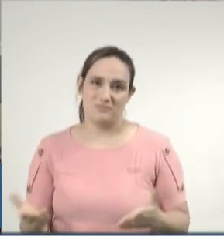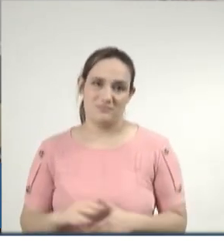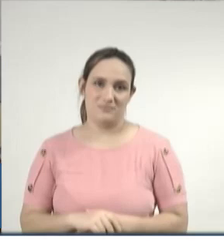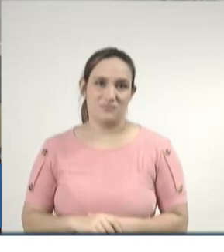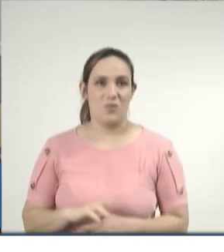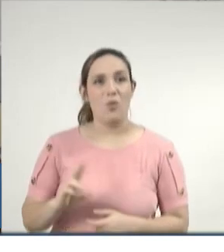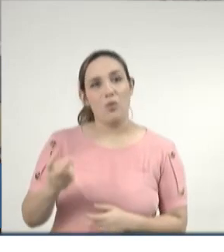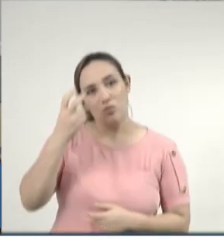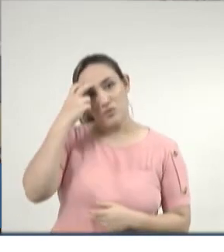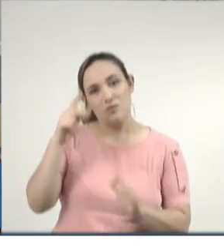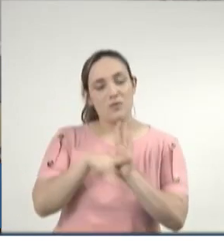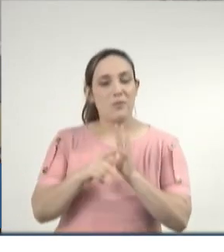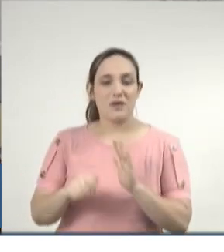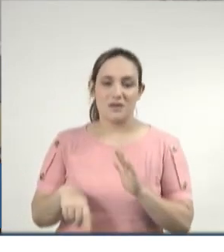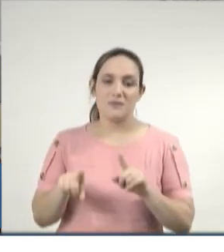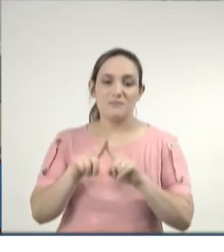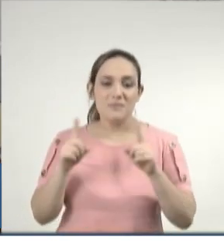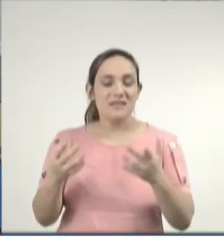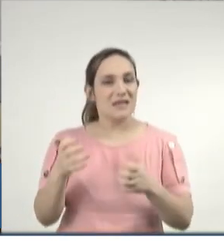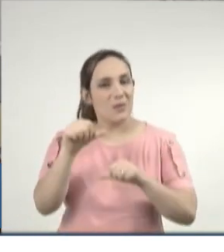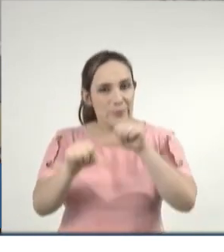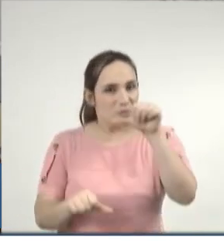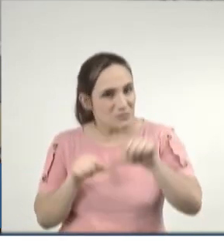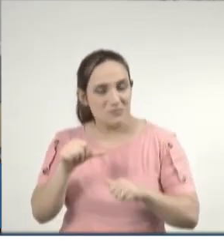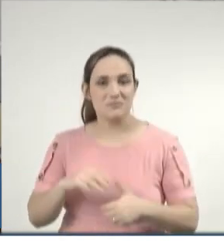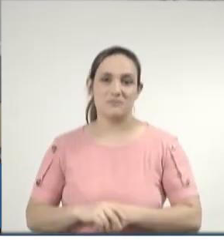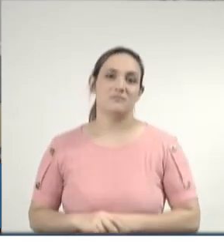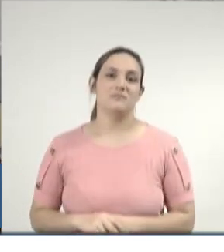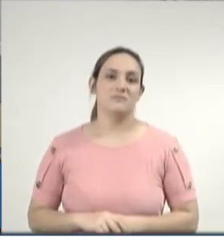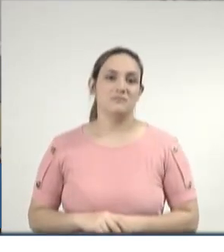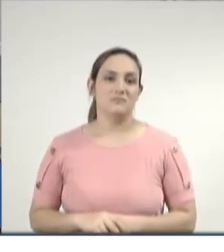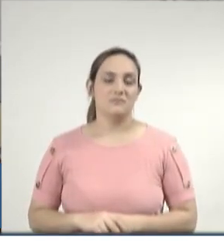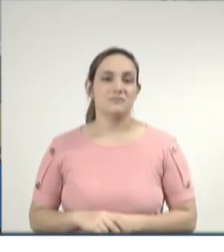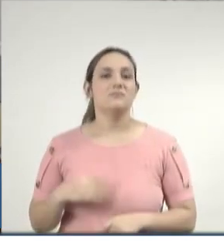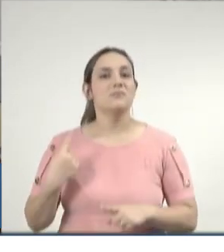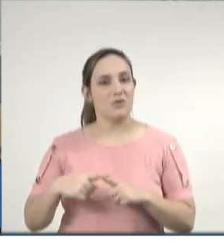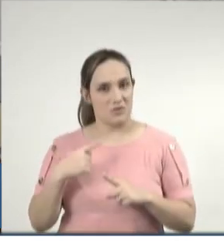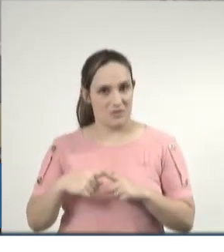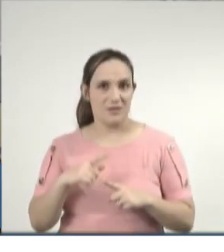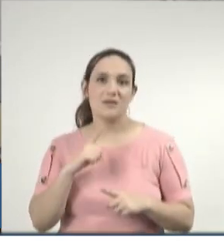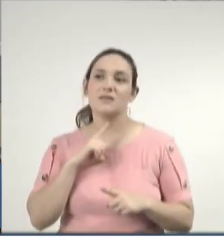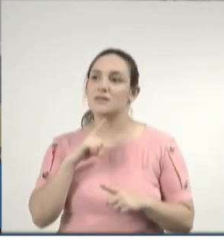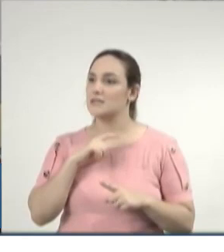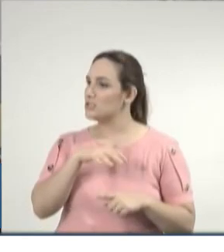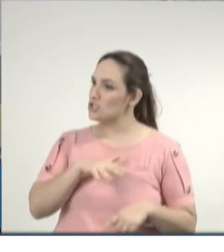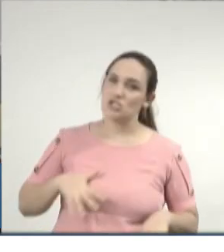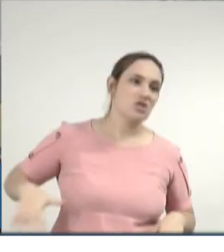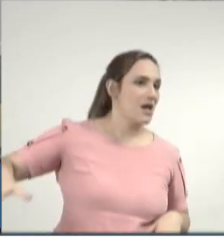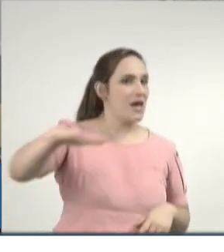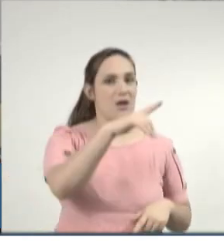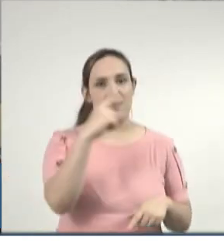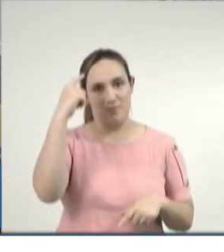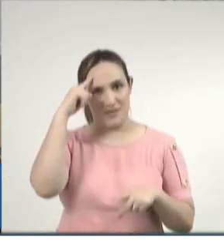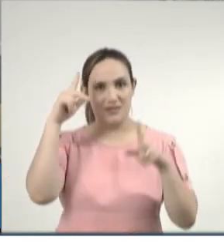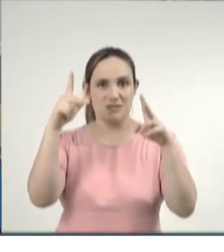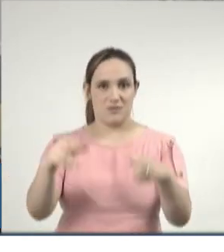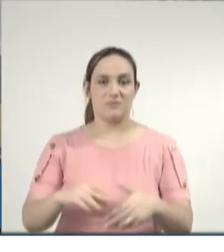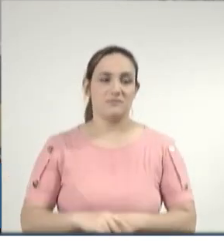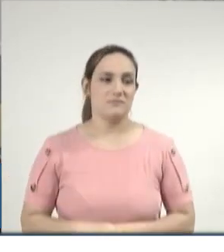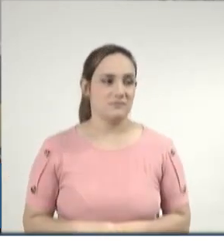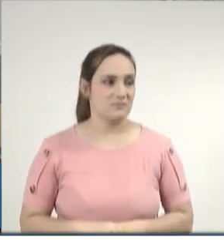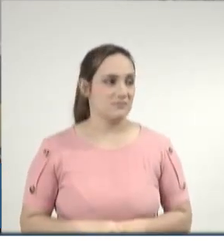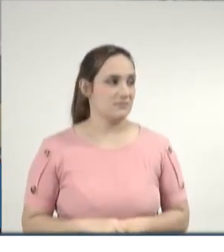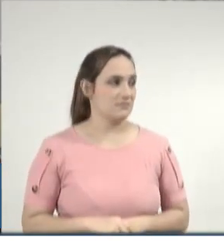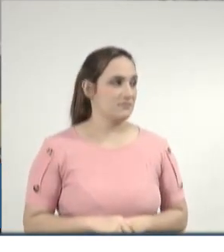pensamento cultural, que a gente está aqui para quê? Para desconstruir isso. Está no nosso inconsciente coletivo. Inconsciente coletivo. Homens e mulheres ganham